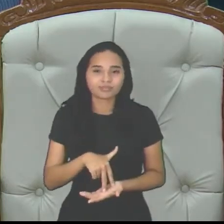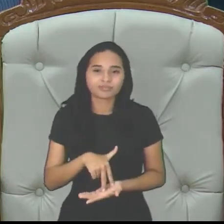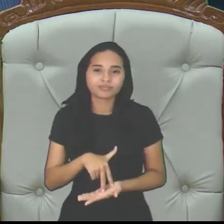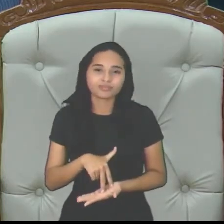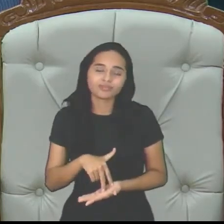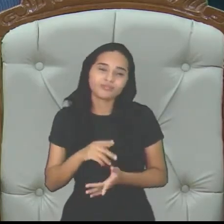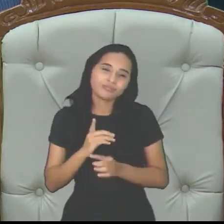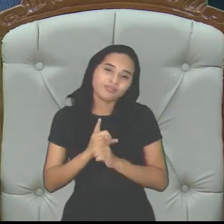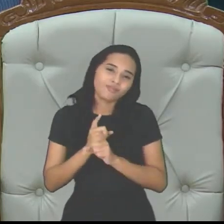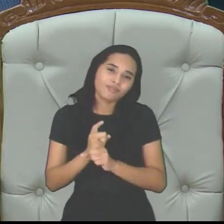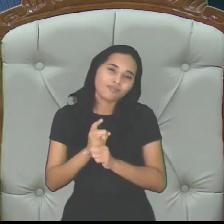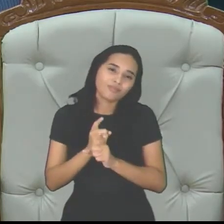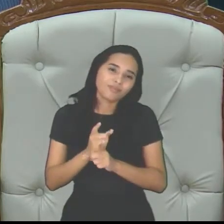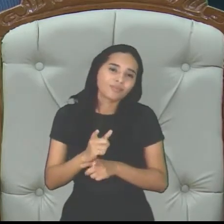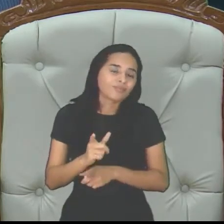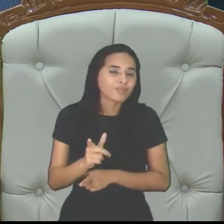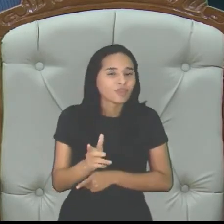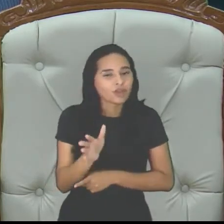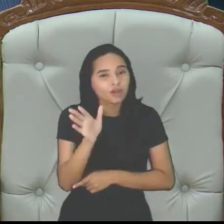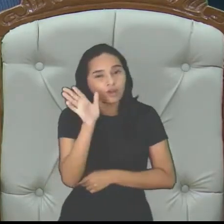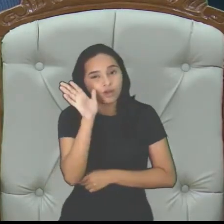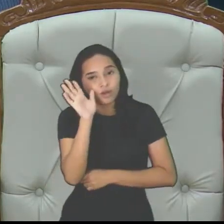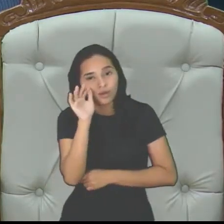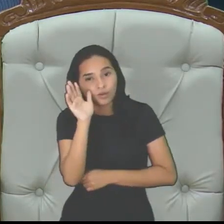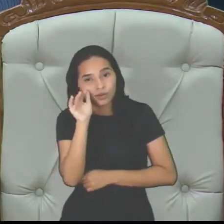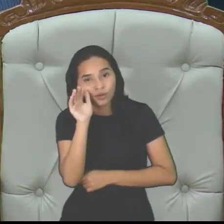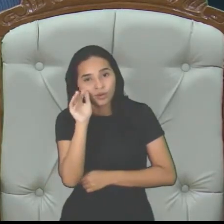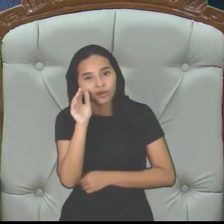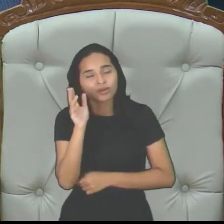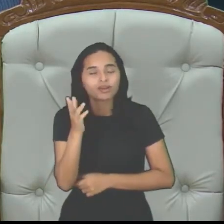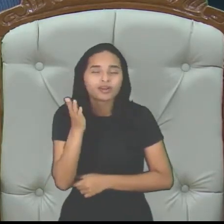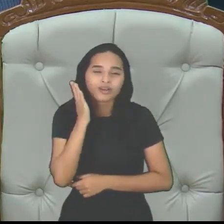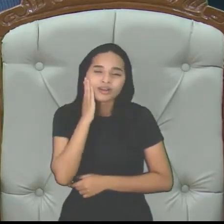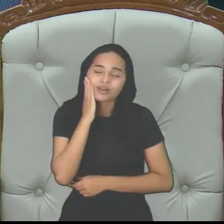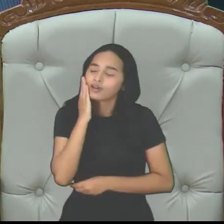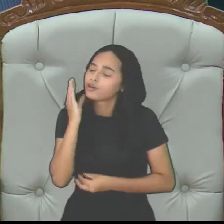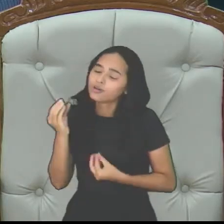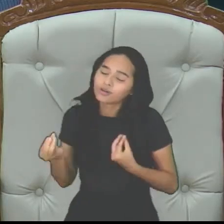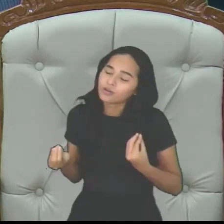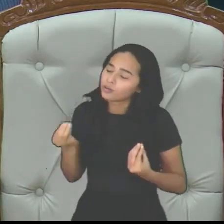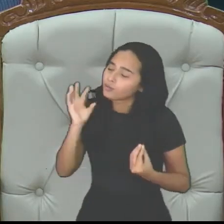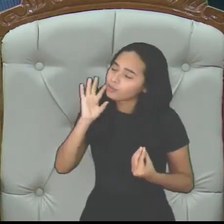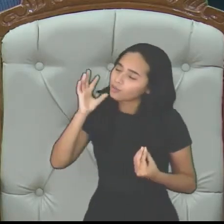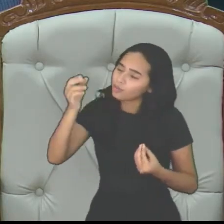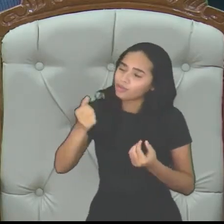os discípulos têm curiosidade para saber quando se darão as coisas,